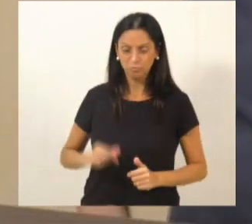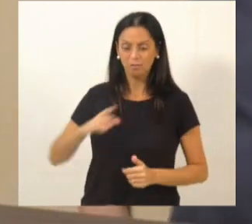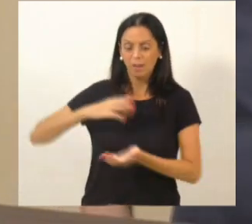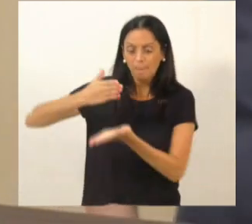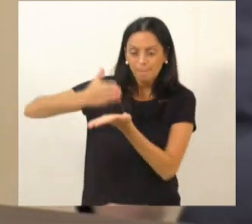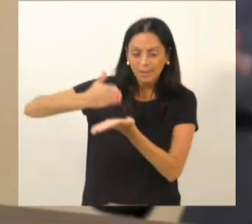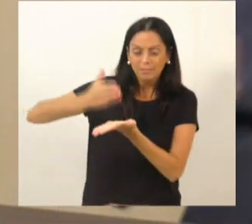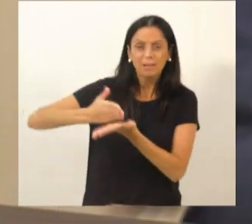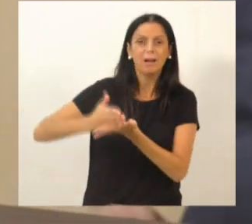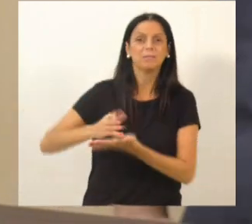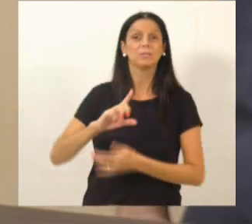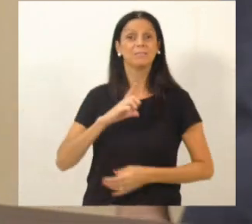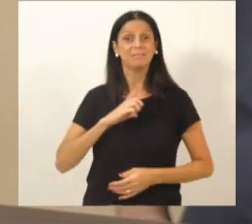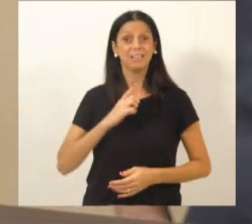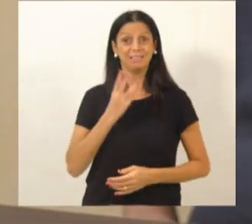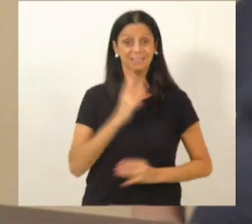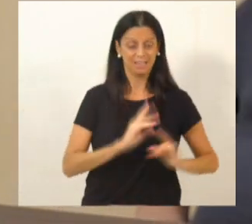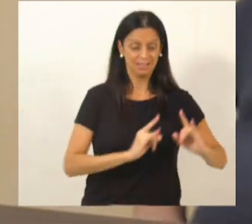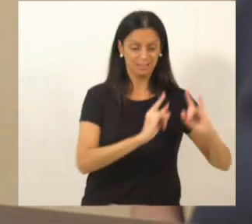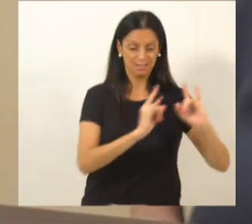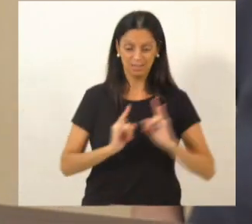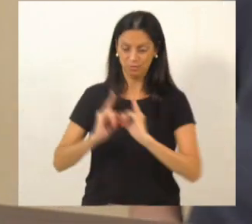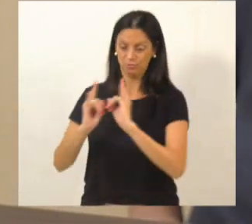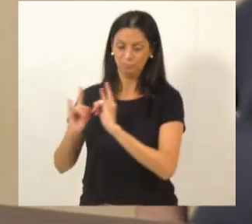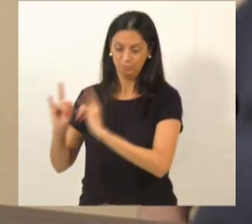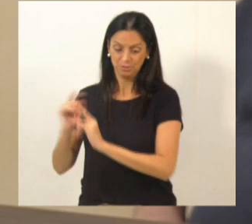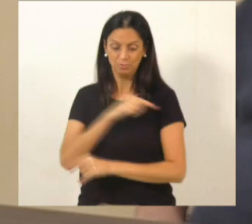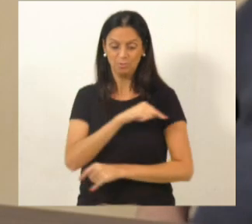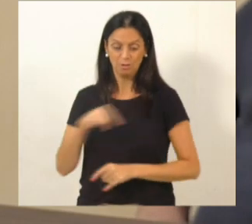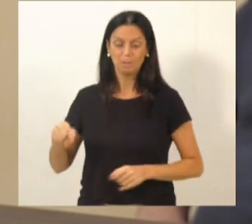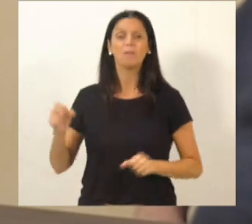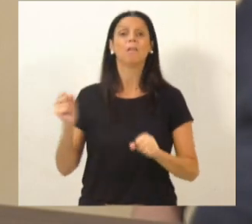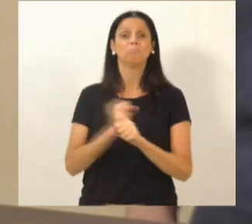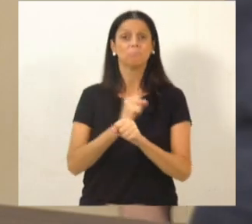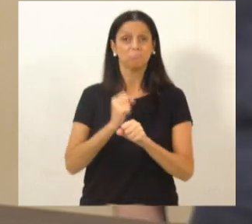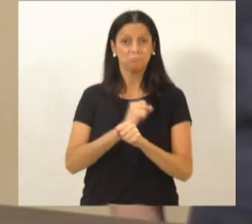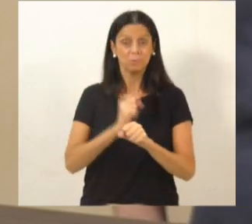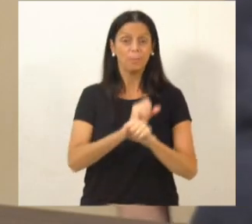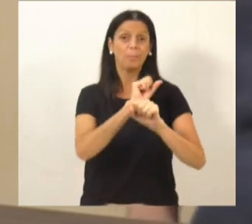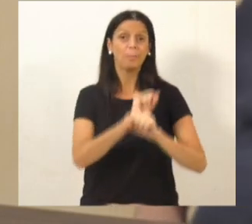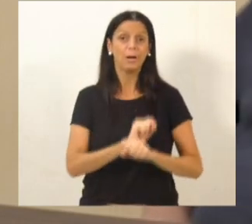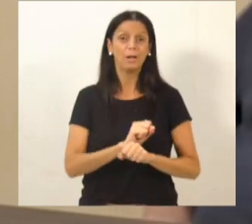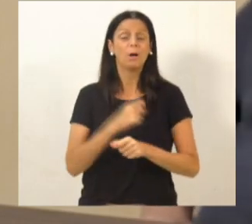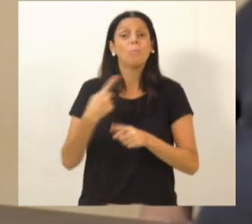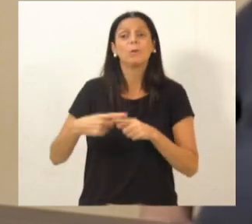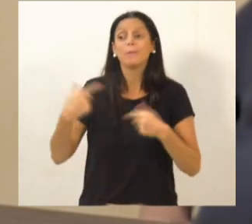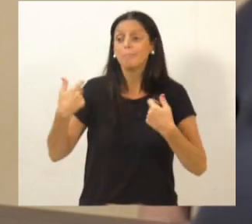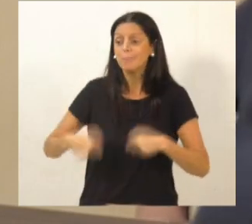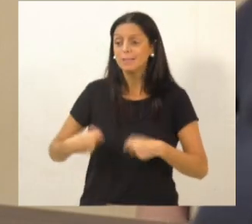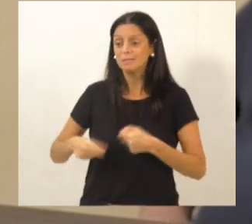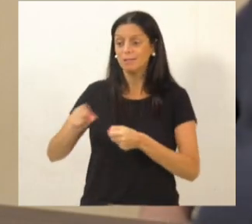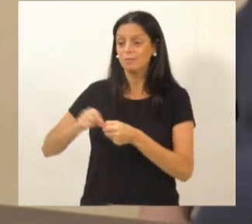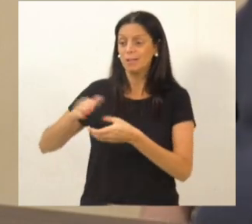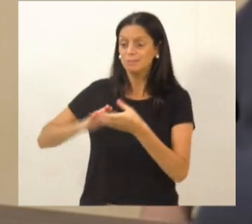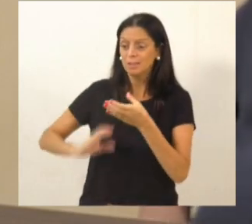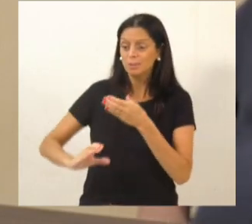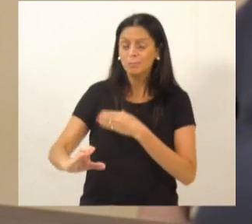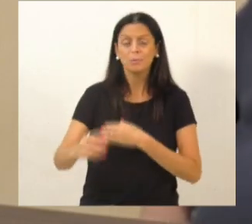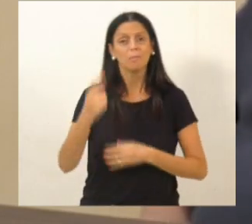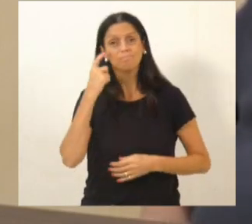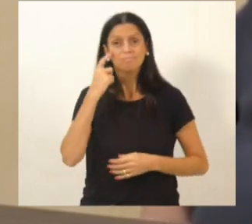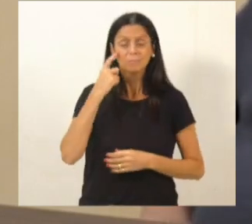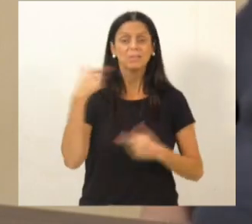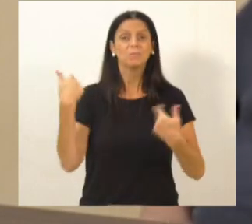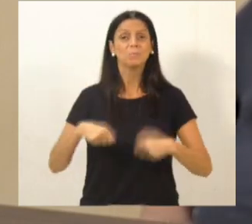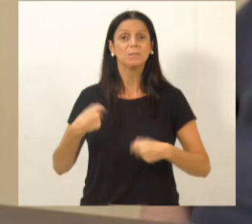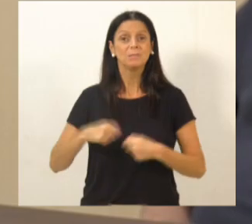3 edifícios parados, as obras, que não vão terminar se não fizer. Então, por que não se faz essa obra aí que vai dar adensamento da cidade